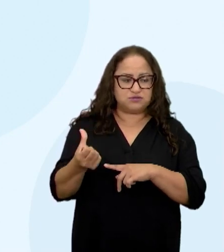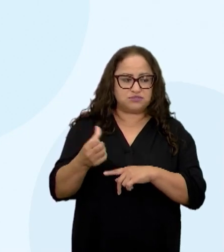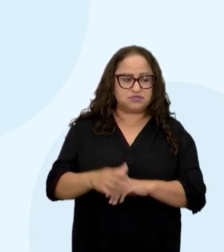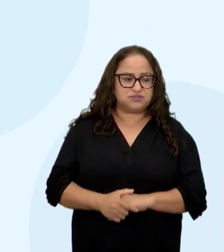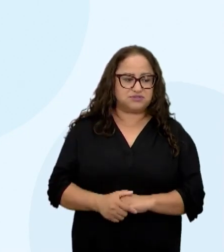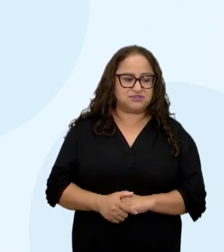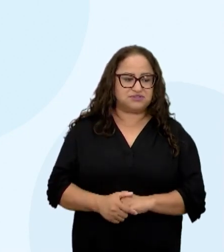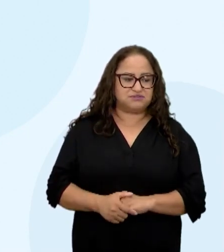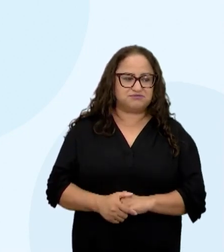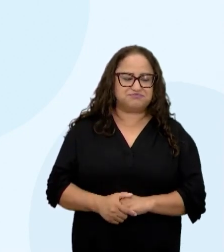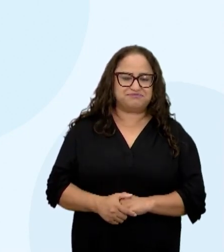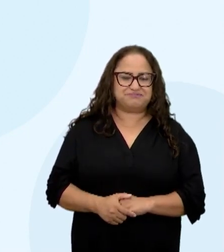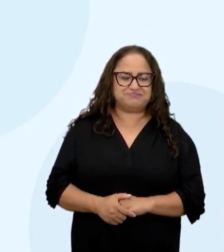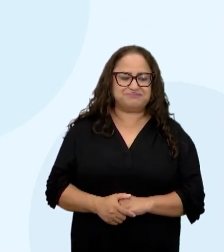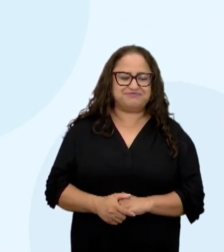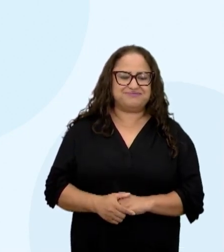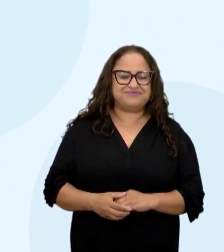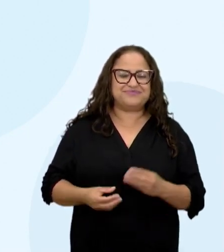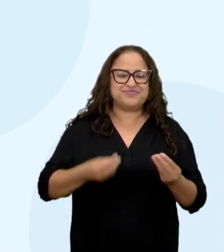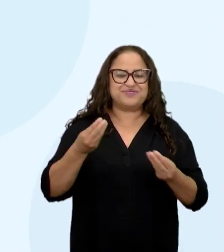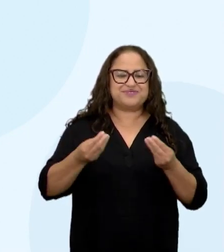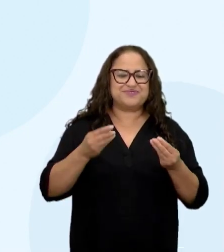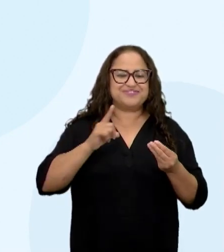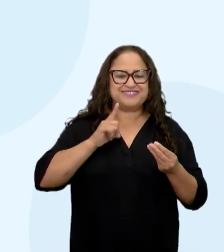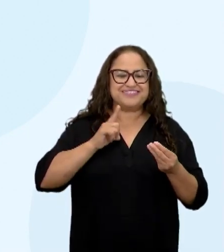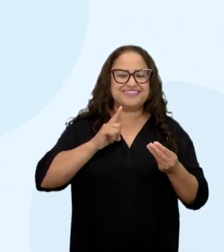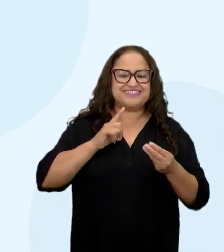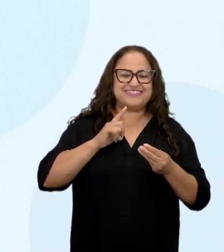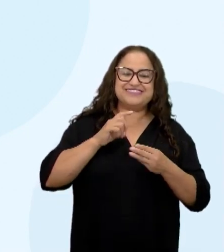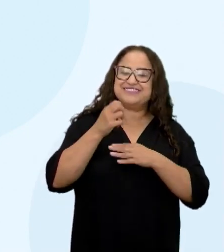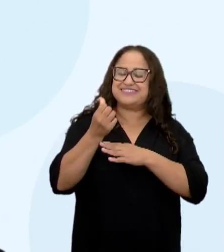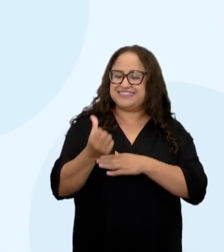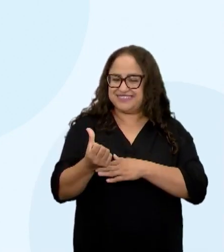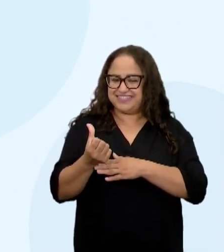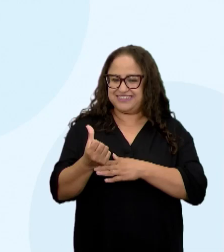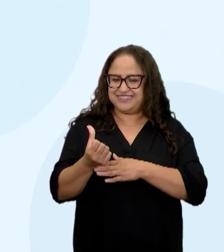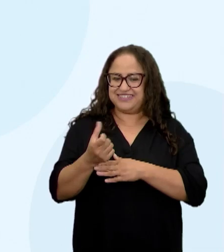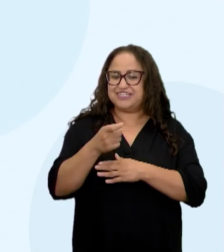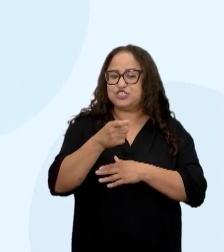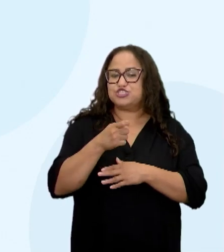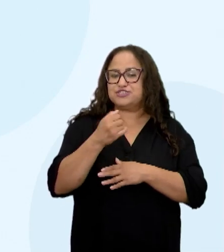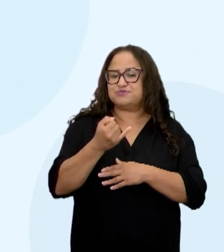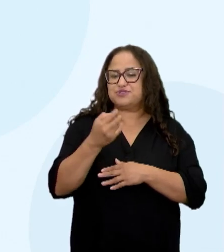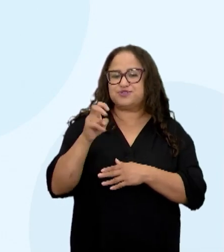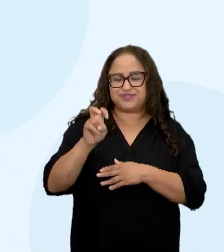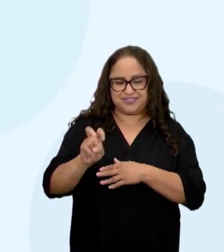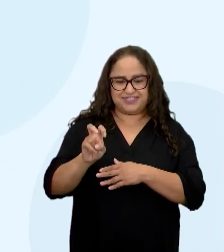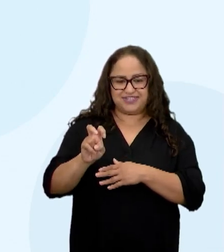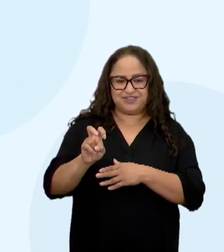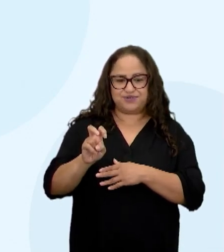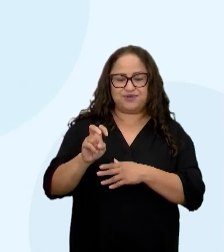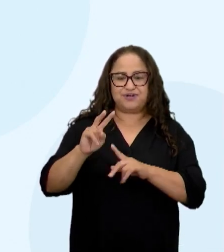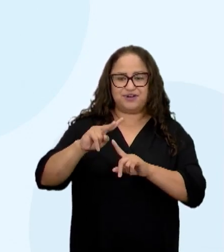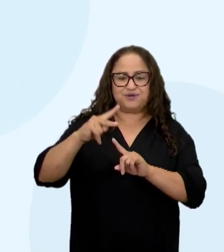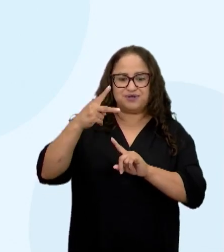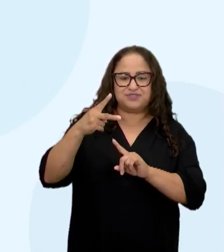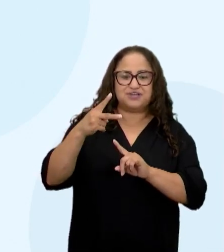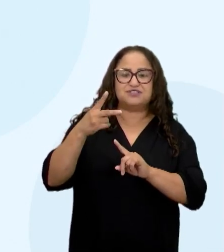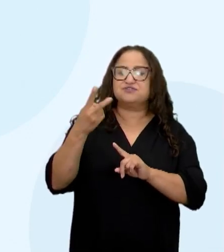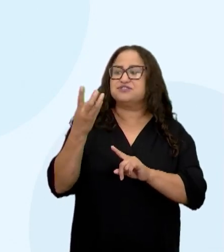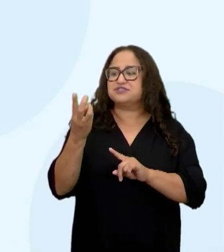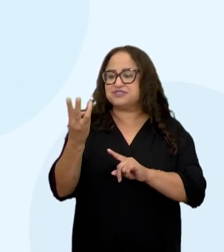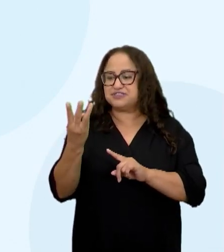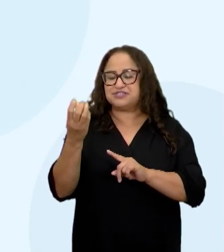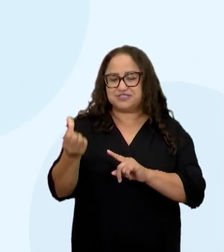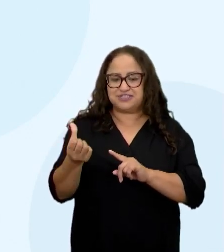faz ó ou x - 5 = 6 né Porque sim x menos 5 ao quadrado tem que